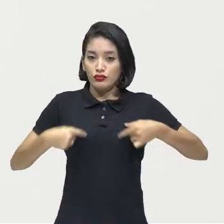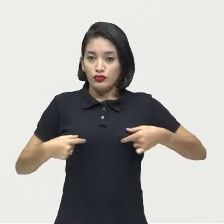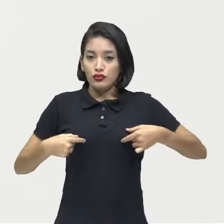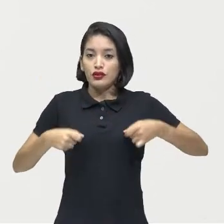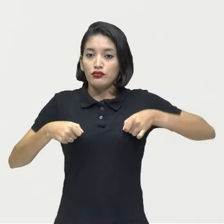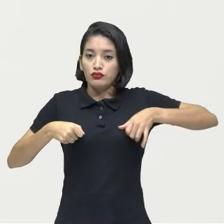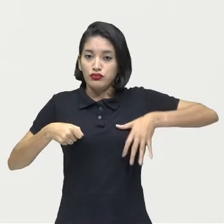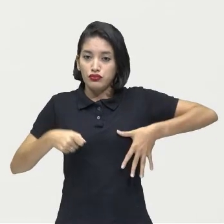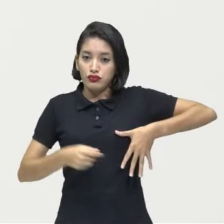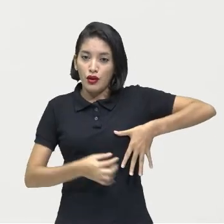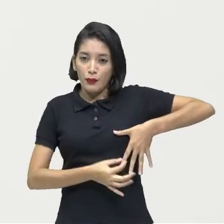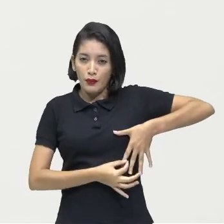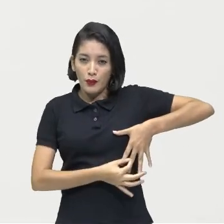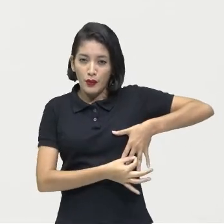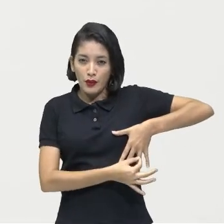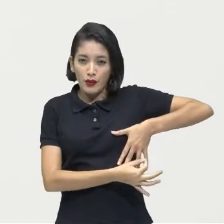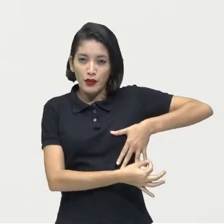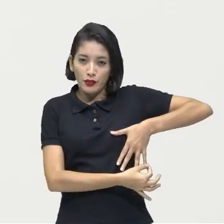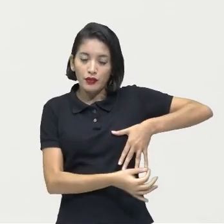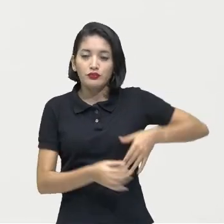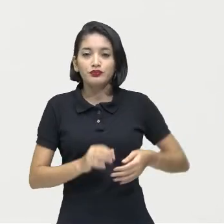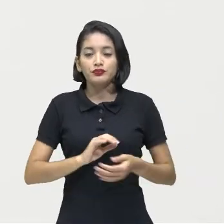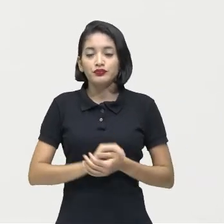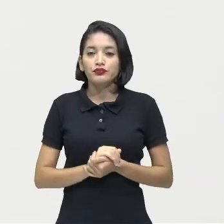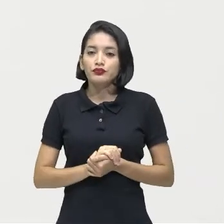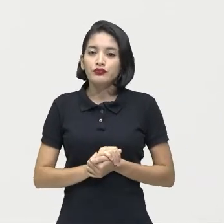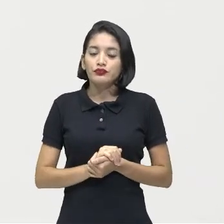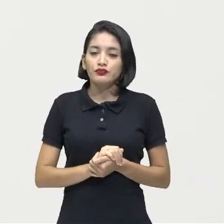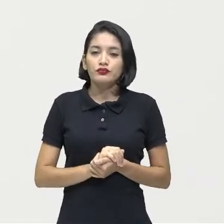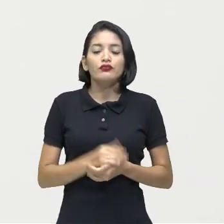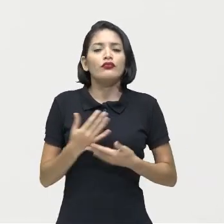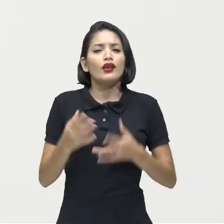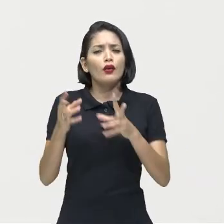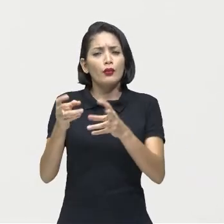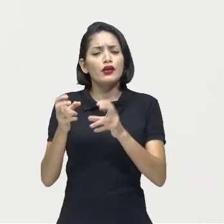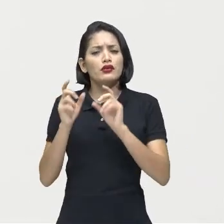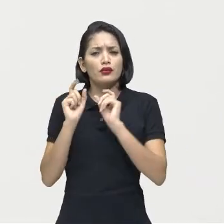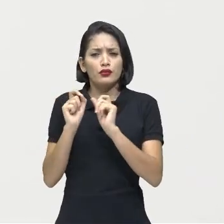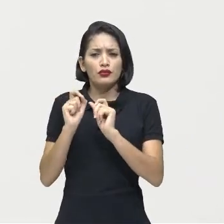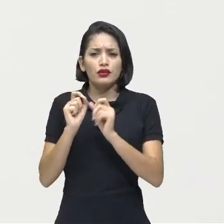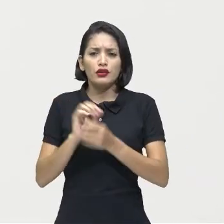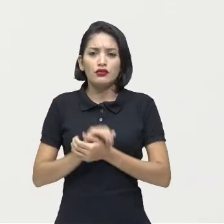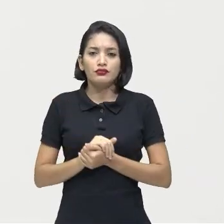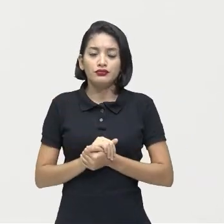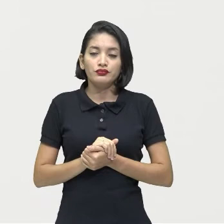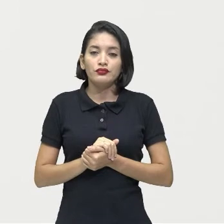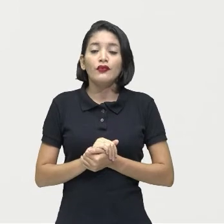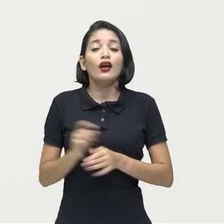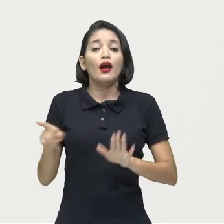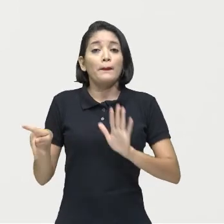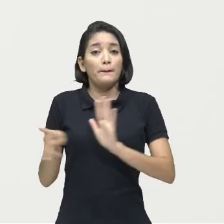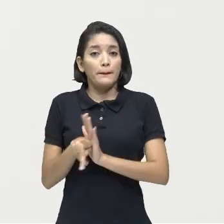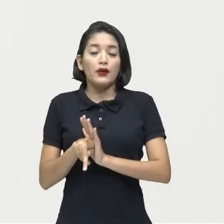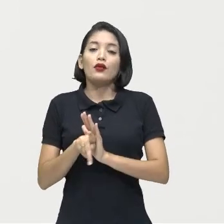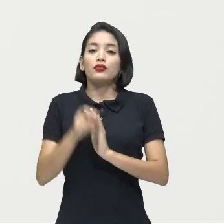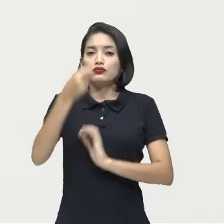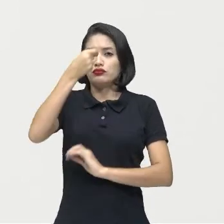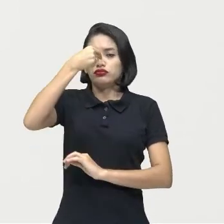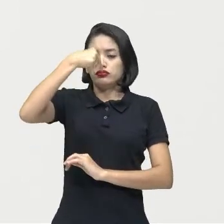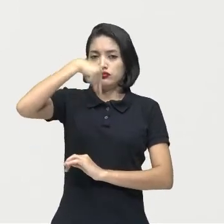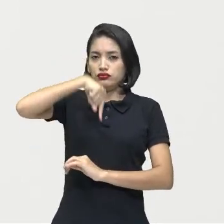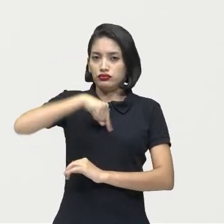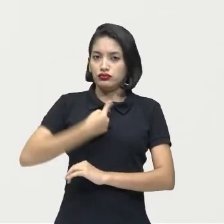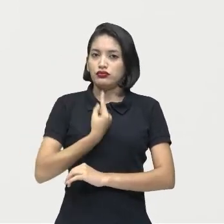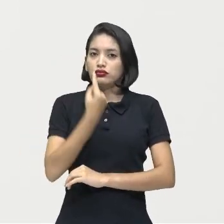Opa! 2 e aqui o 3. E aqui a gente observa o quê? Órgãos do sistema respiratório, né? A gente